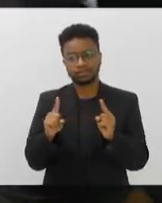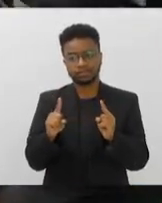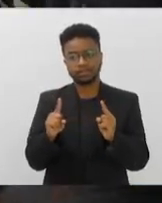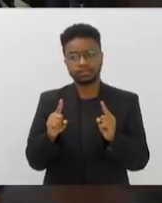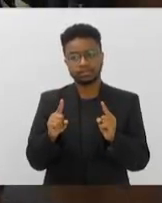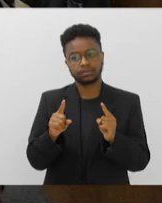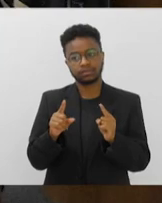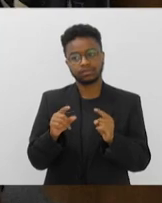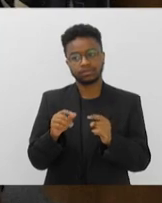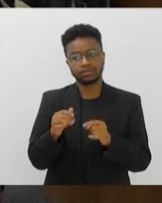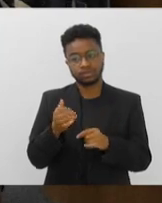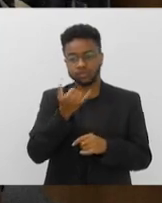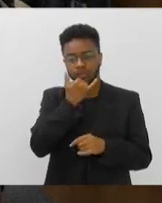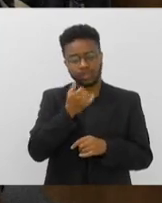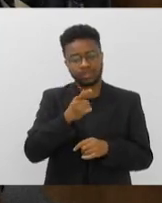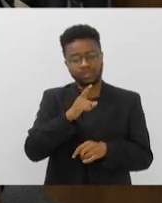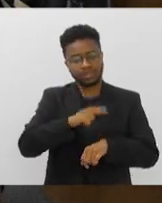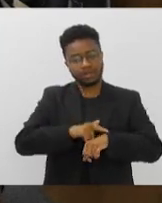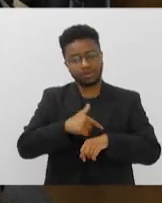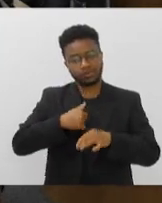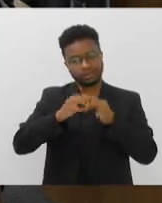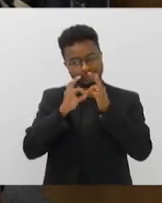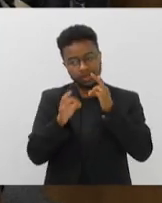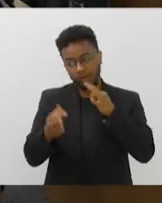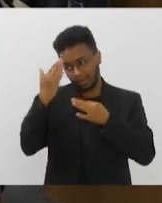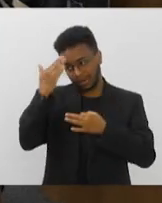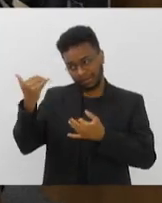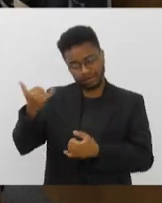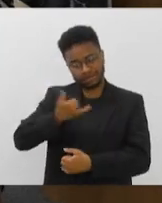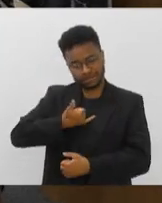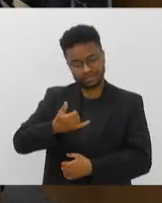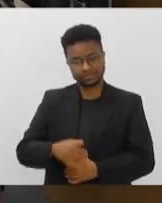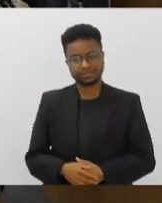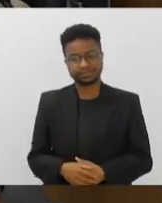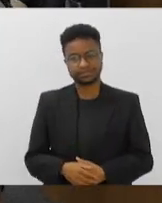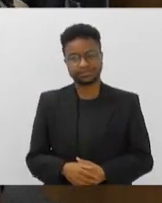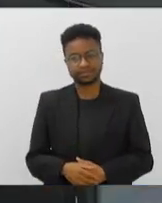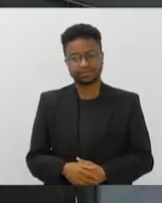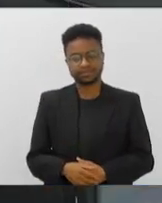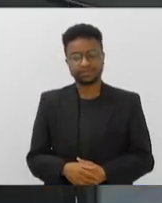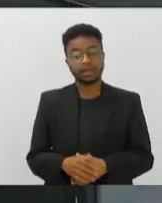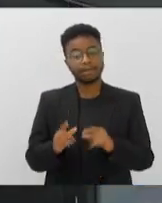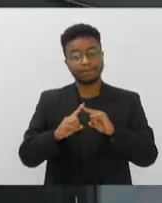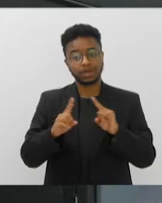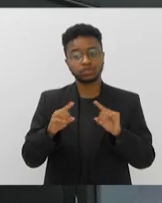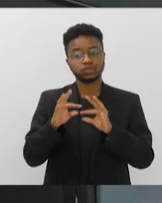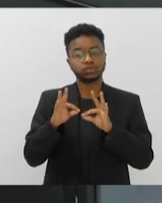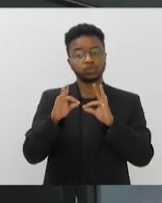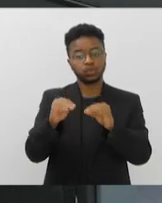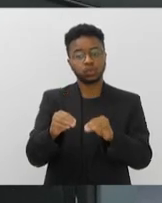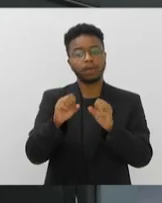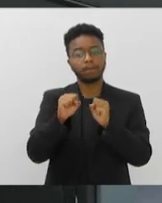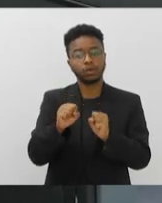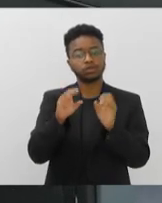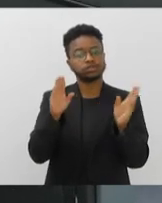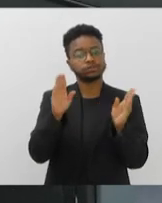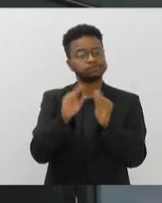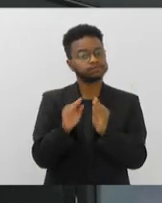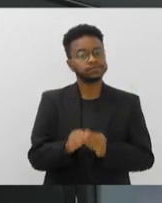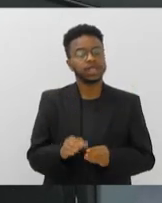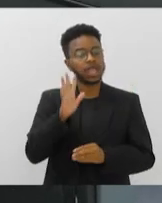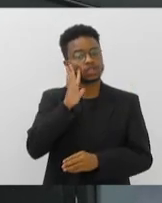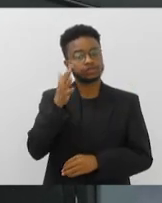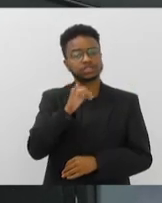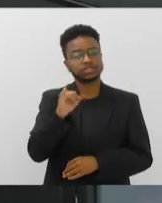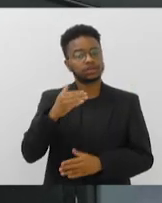poderia ser é o tempo tô falando demais perdão Obrigado por me avisar eh isso tudo poderia ser muito mitigado se a gente tivesse diálogo com a